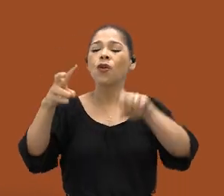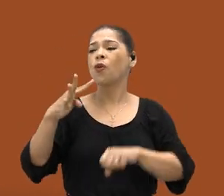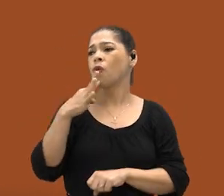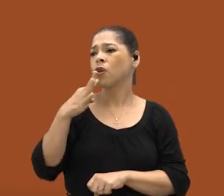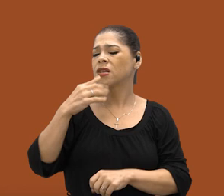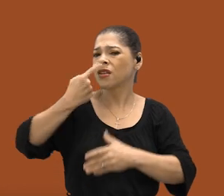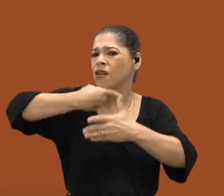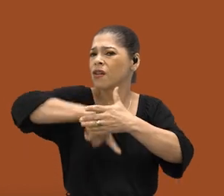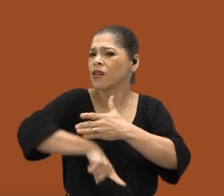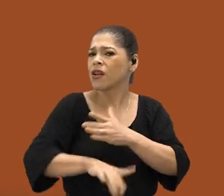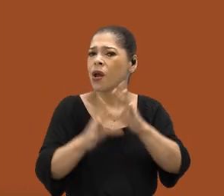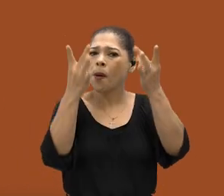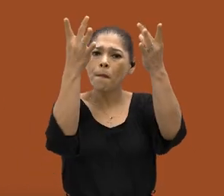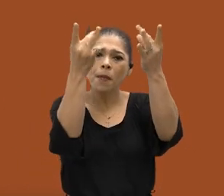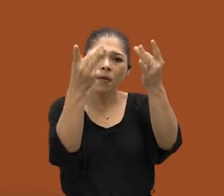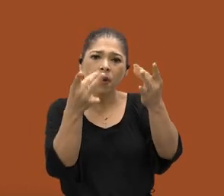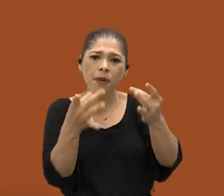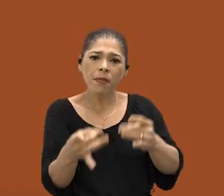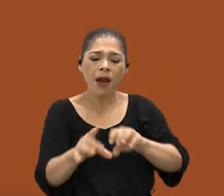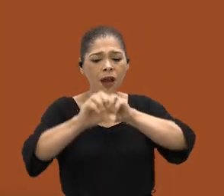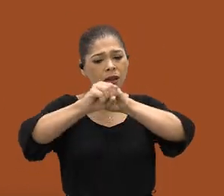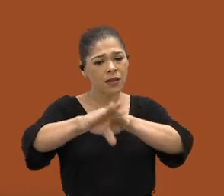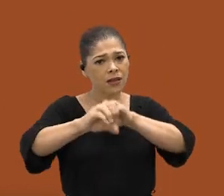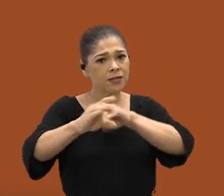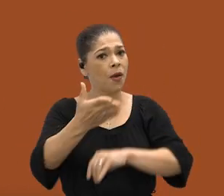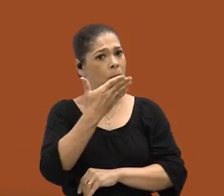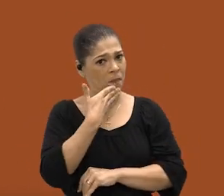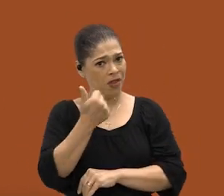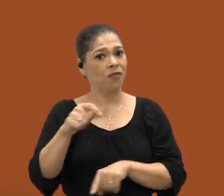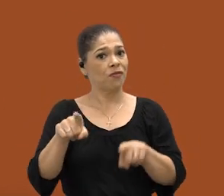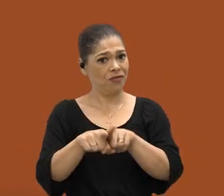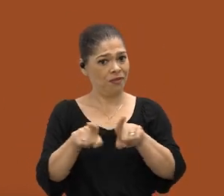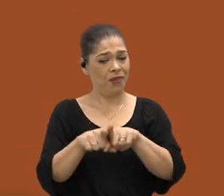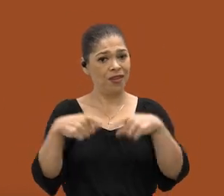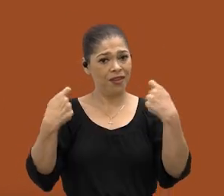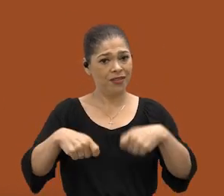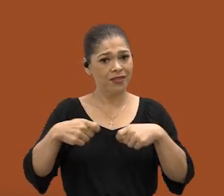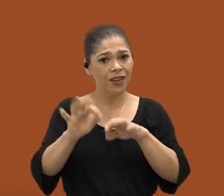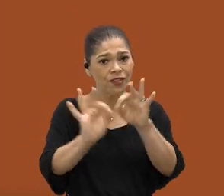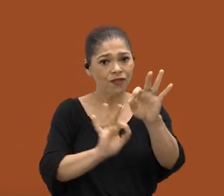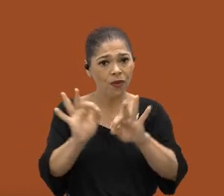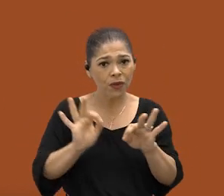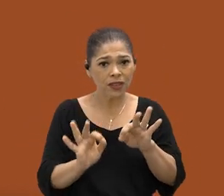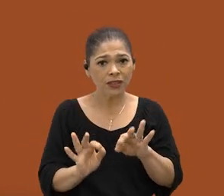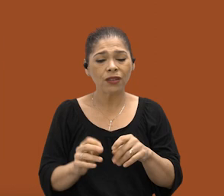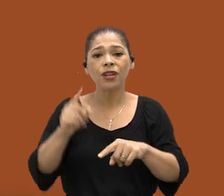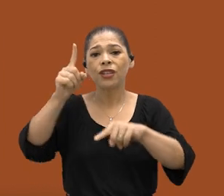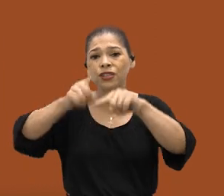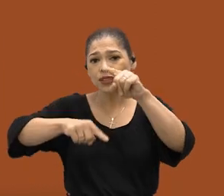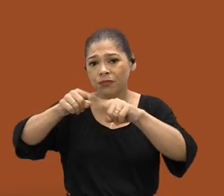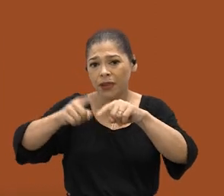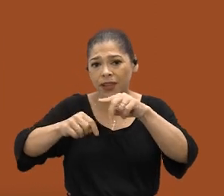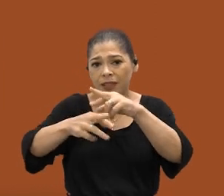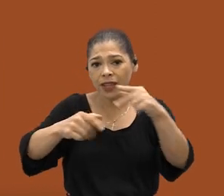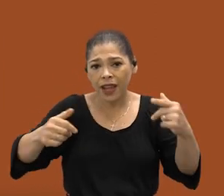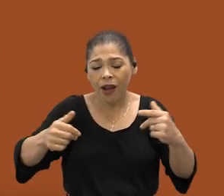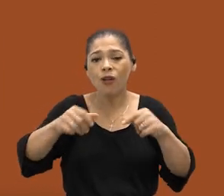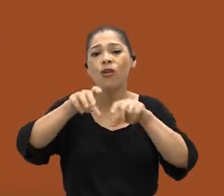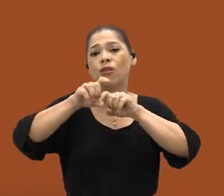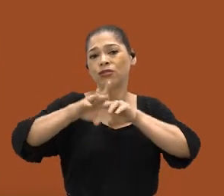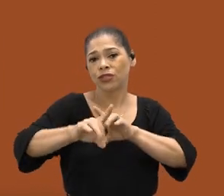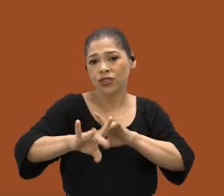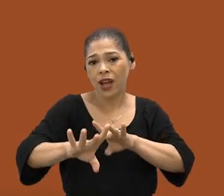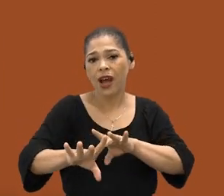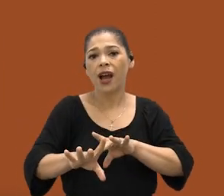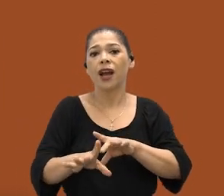temas conhecer para sem poder trabalhar melhor e traz também a necessidade de formulação de material didático né